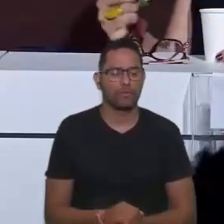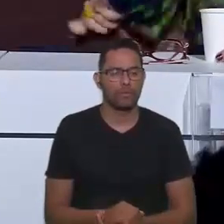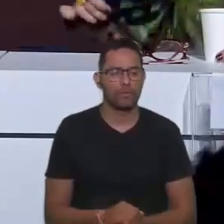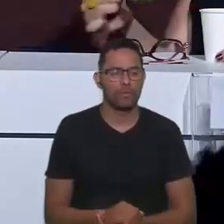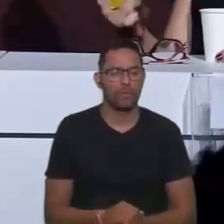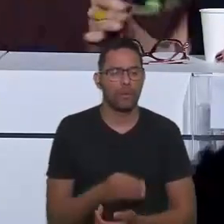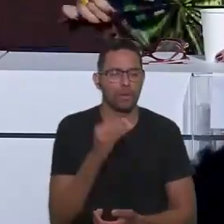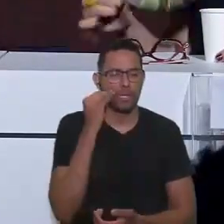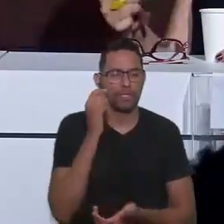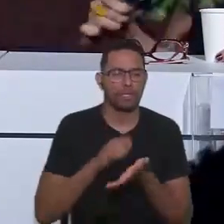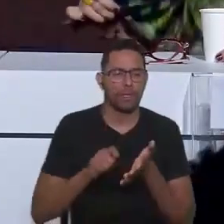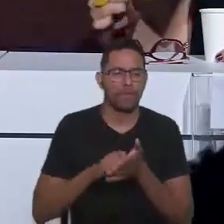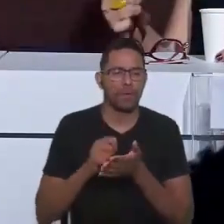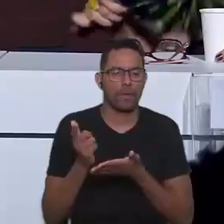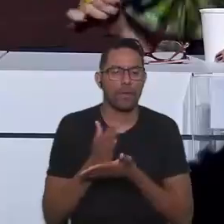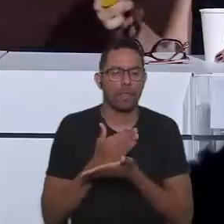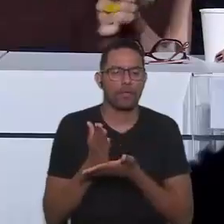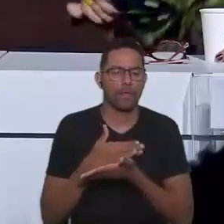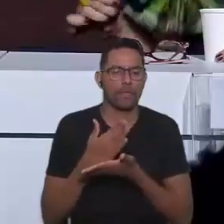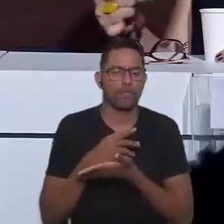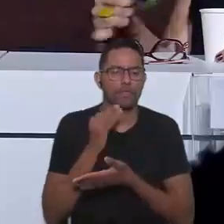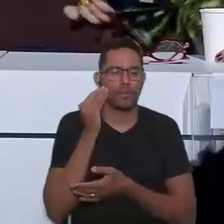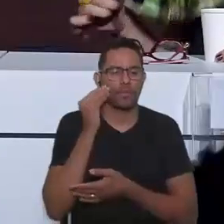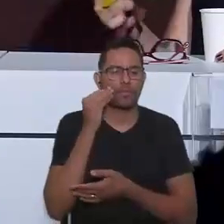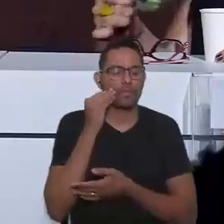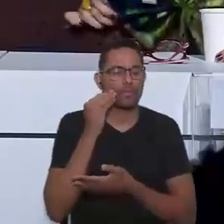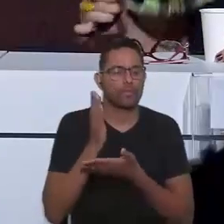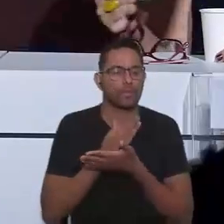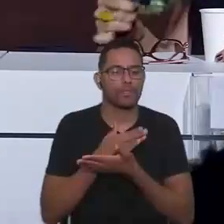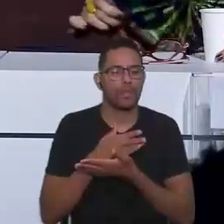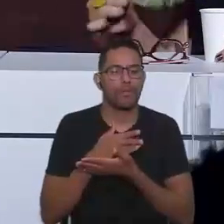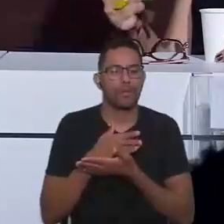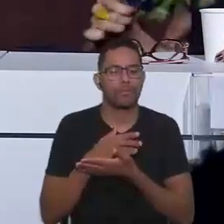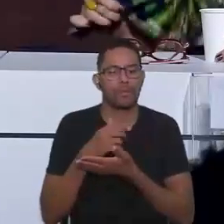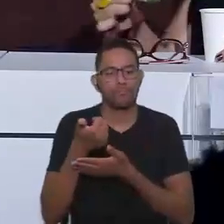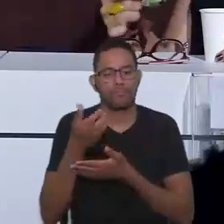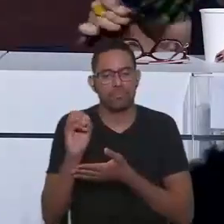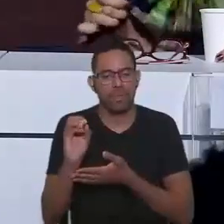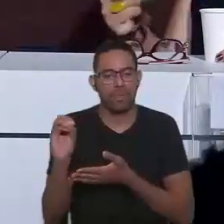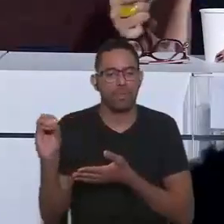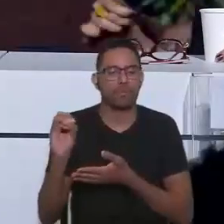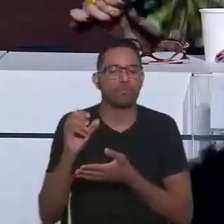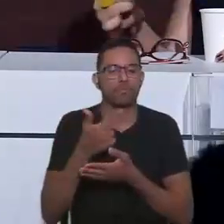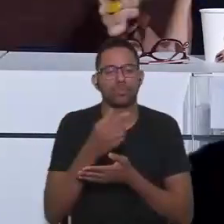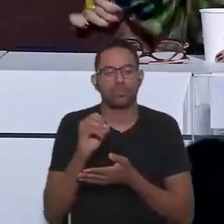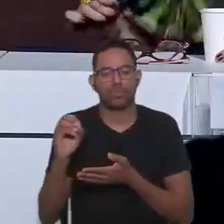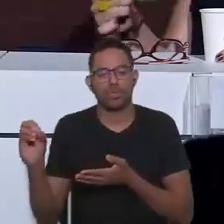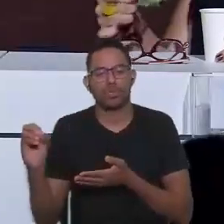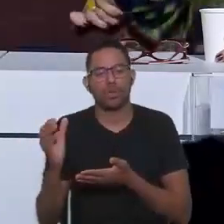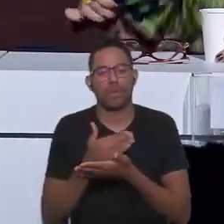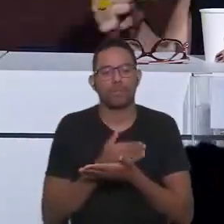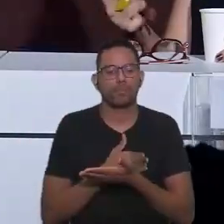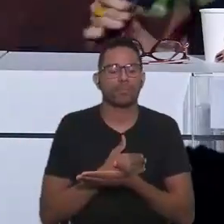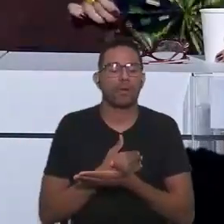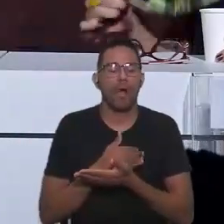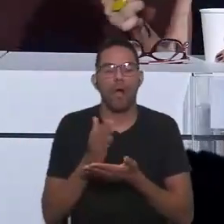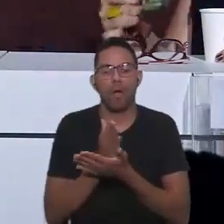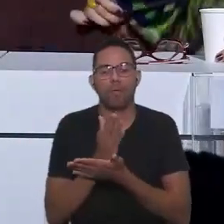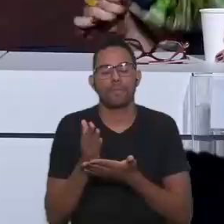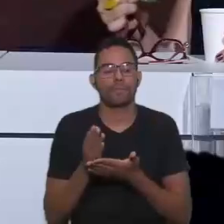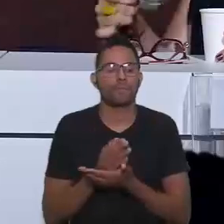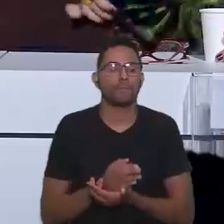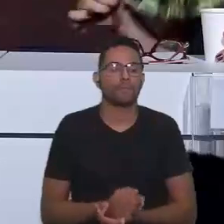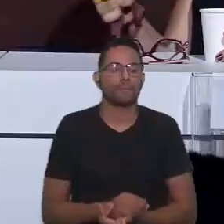Eu tento escrever um livro várias vezes, e às vezes eu vou à página 100, vou à página 200, e por algum